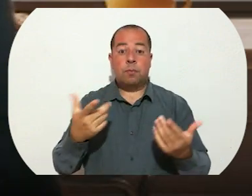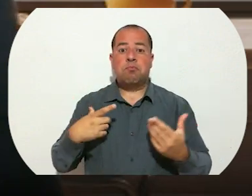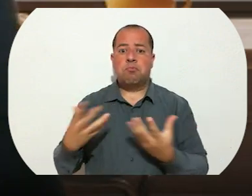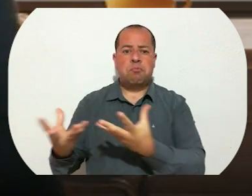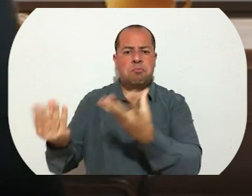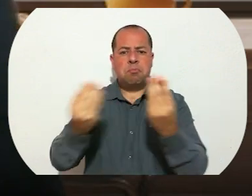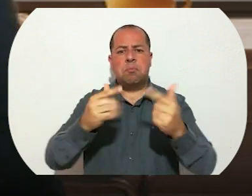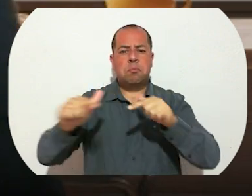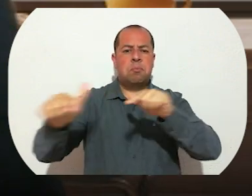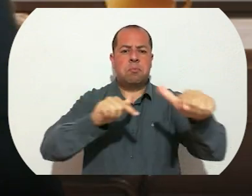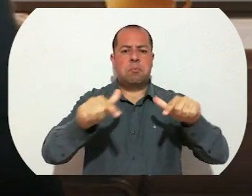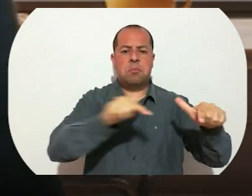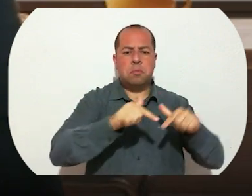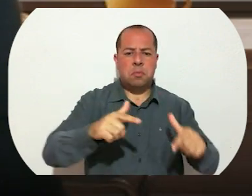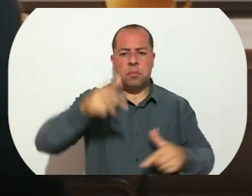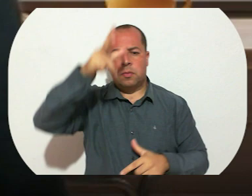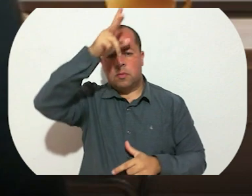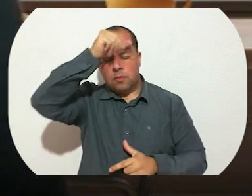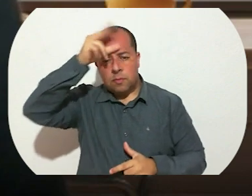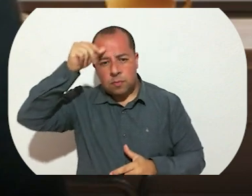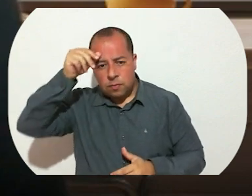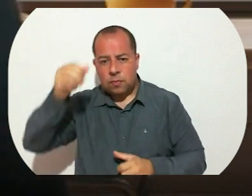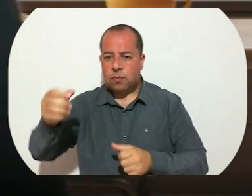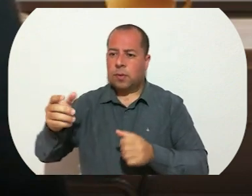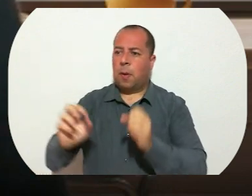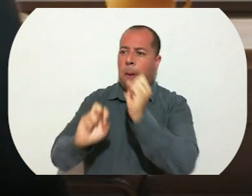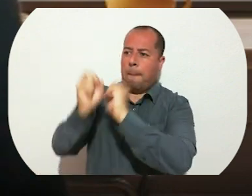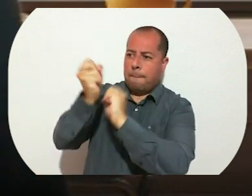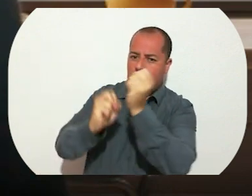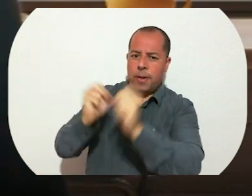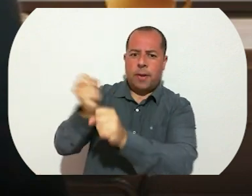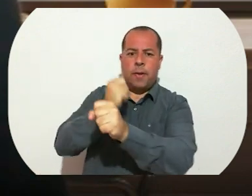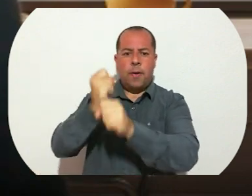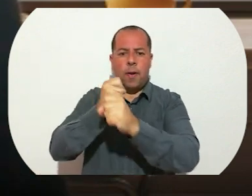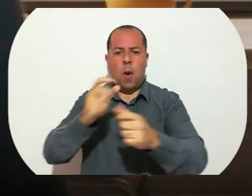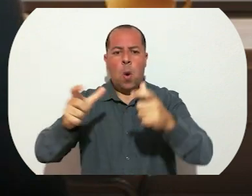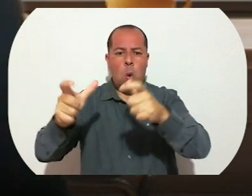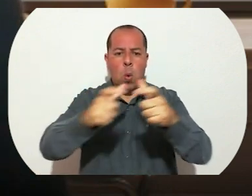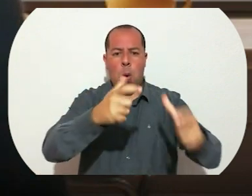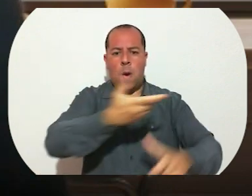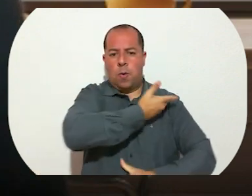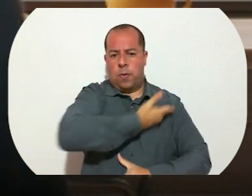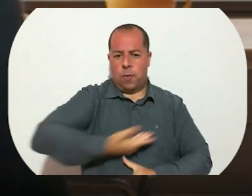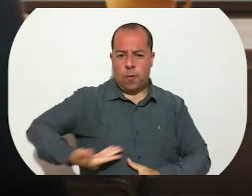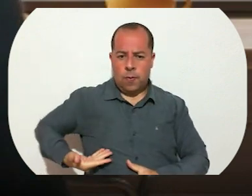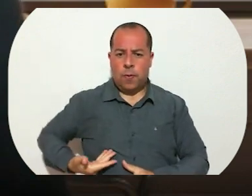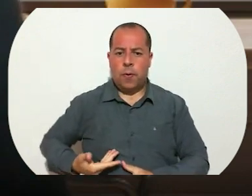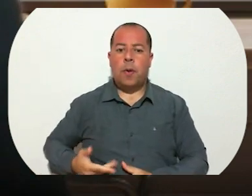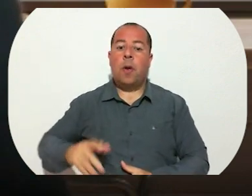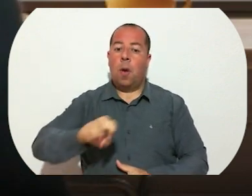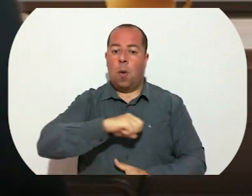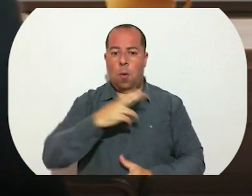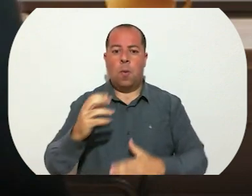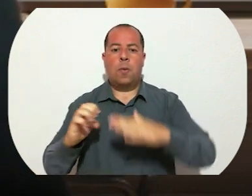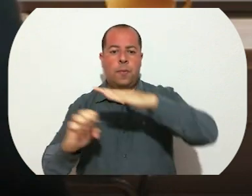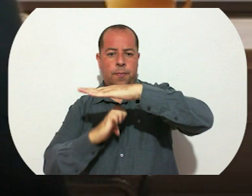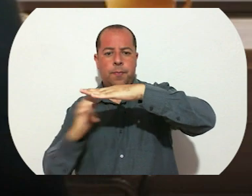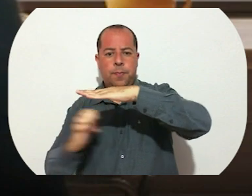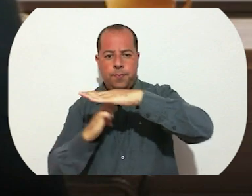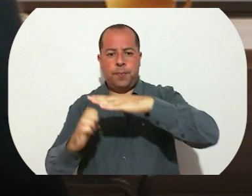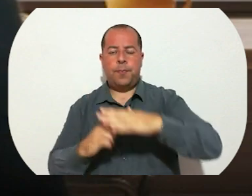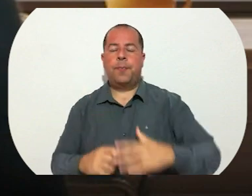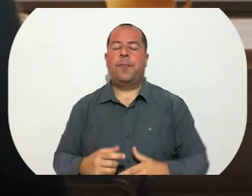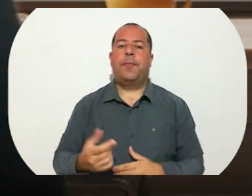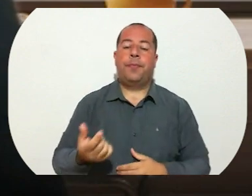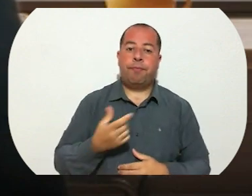estão atualmente trabalhando em prefeituras, construtoras, órgãos públicos ou atuando como